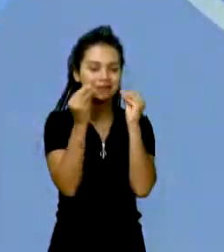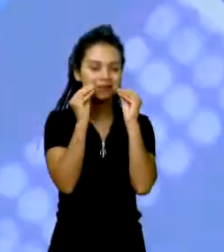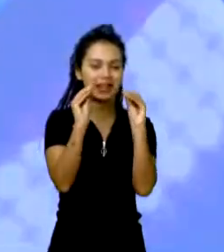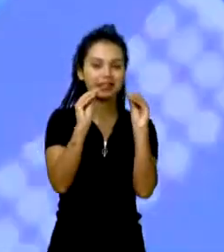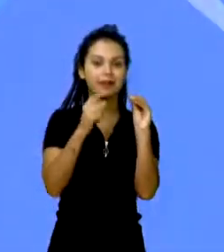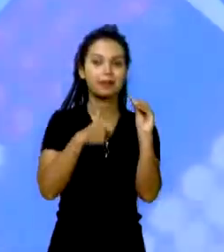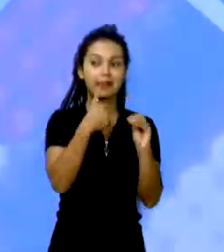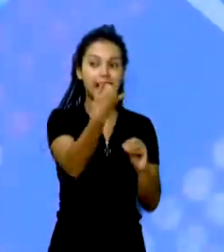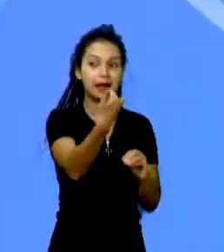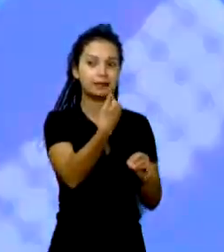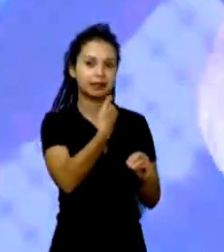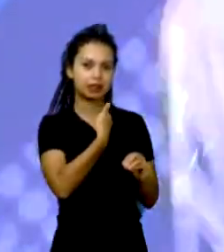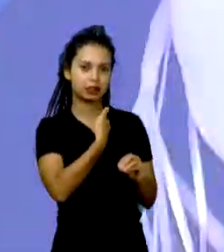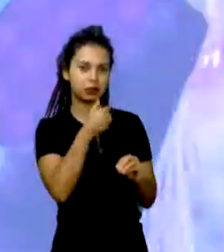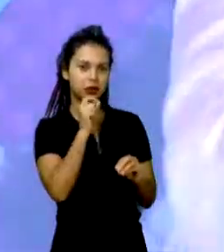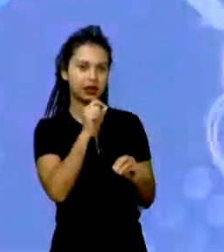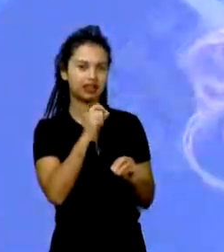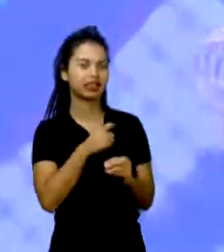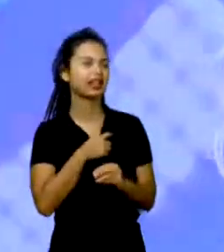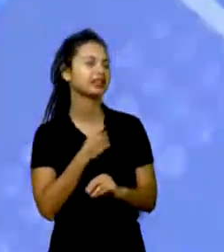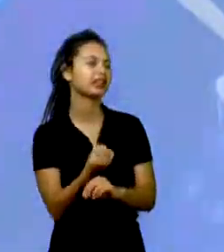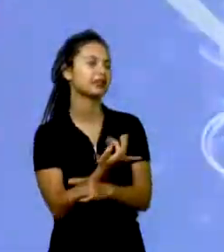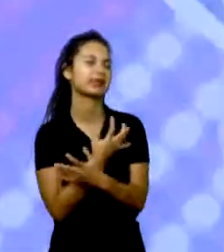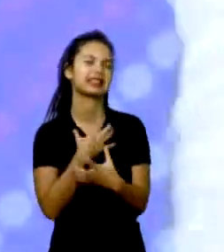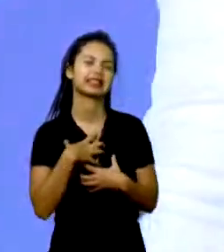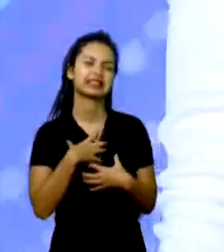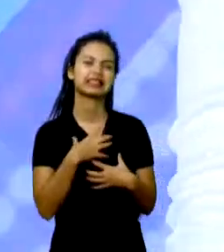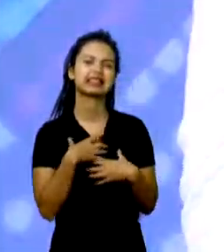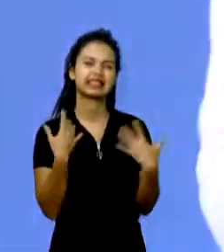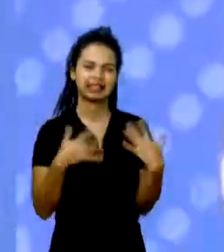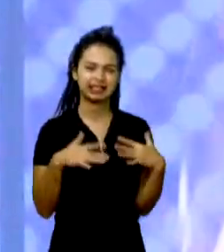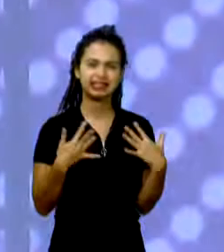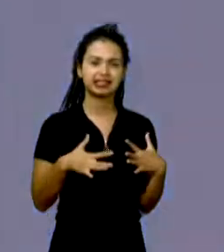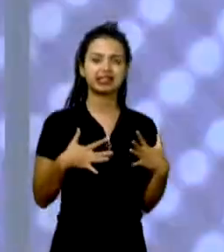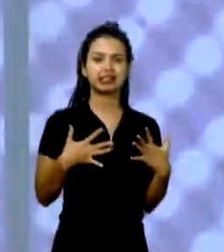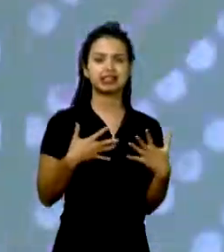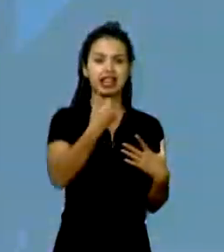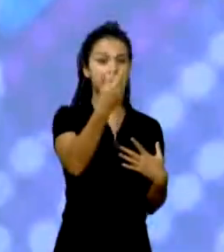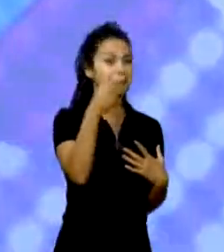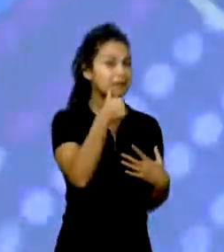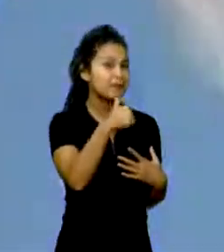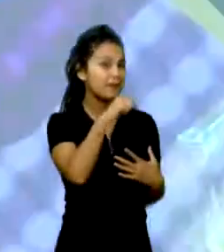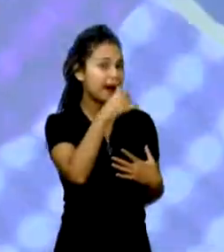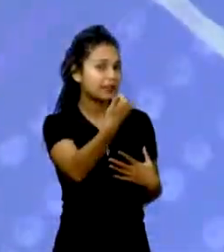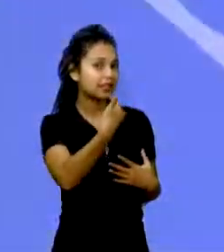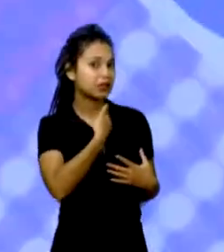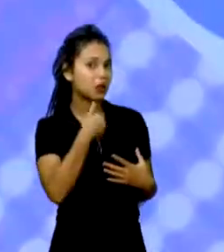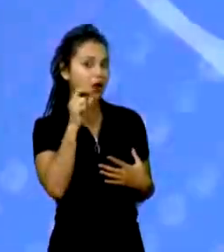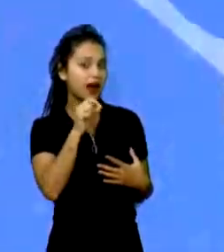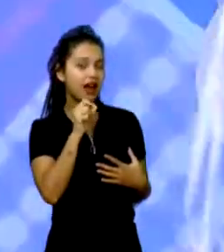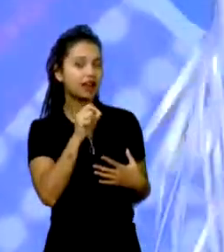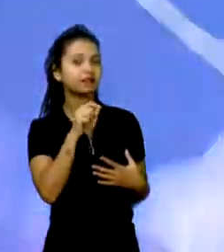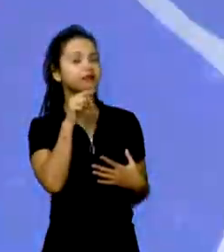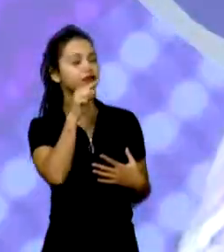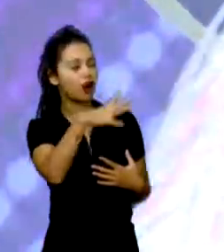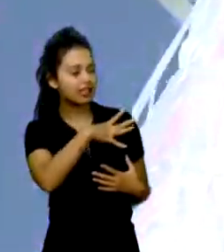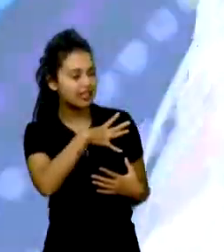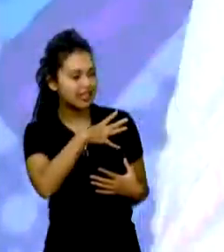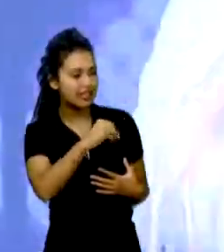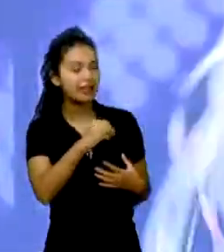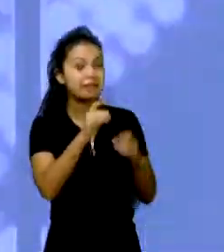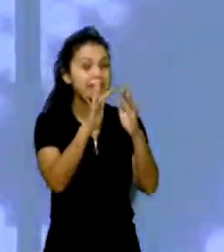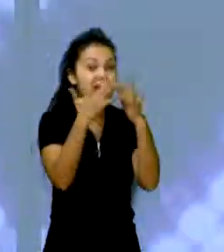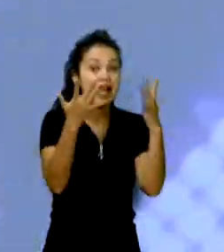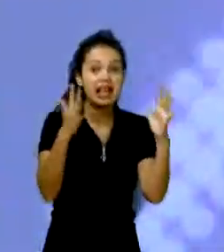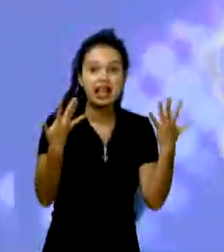mim que... Muita emoção, né? É muita emoção. Ela disse para mim, minha filha, você tem talento. Você brilha.